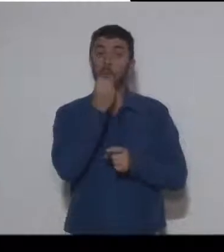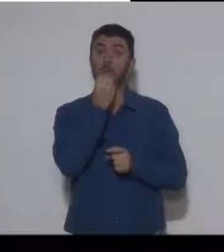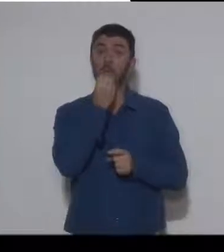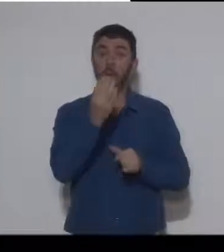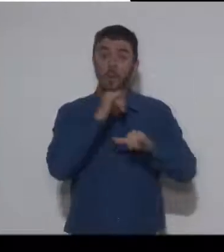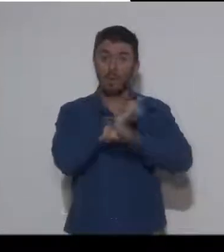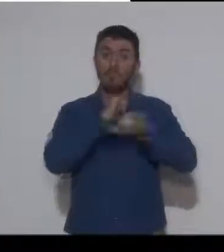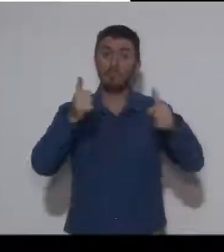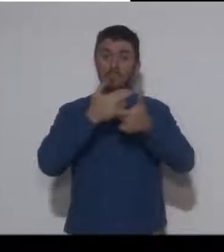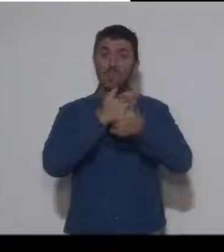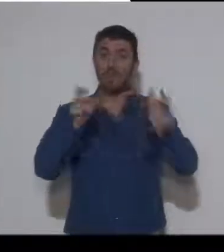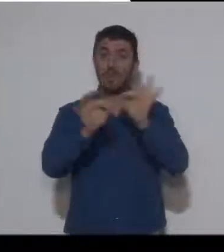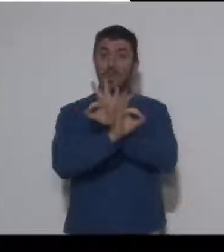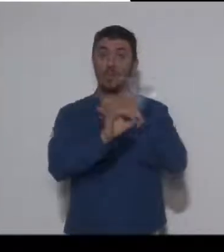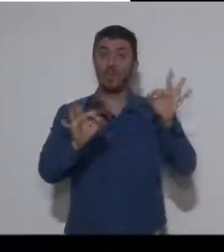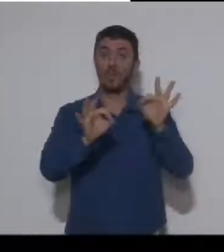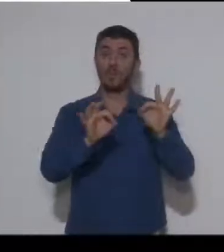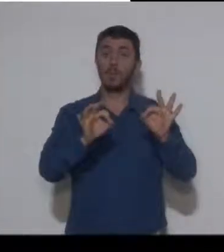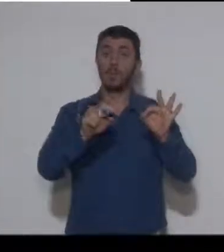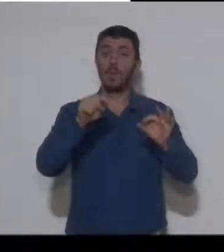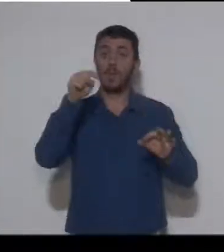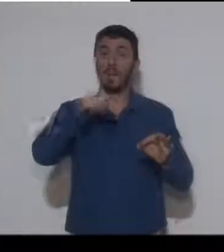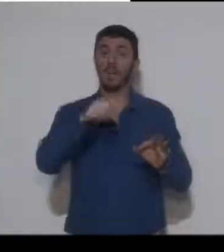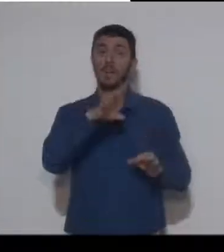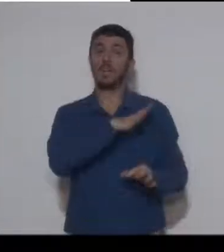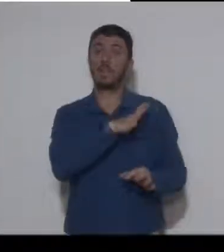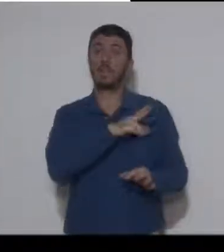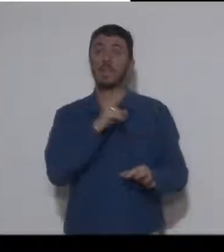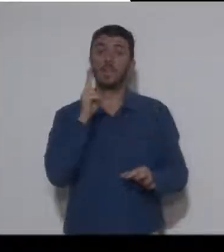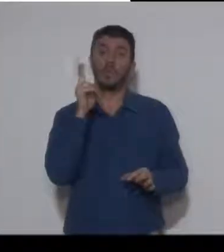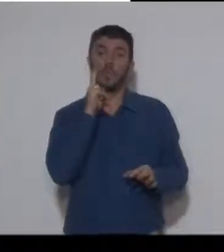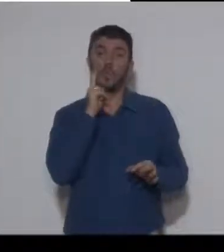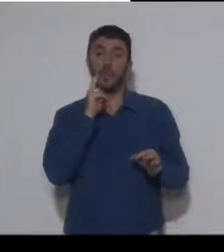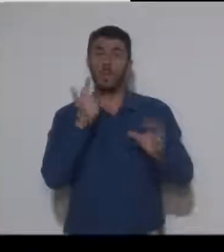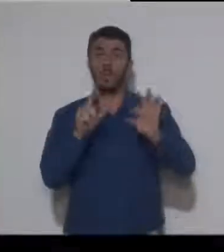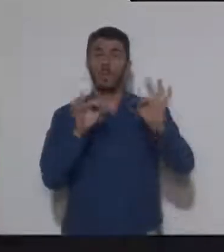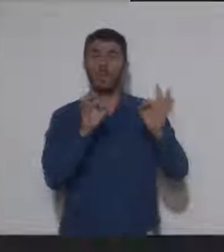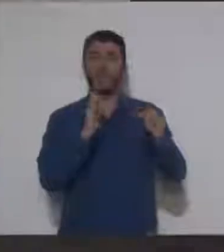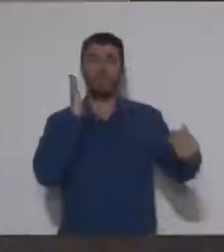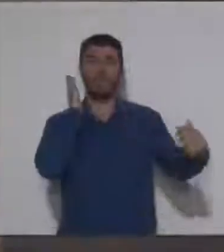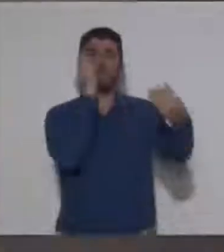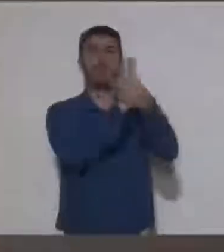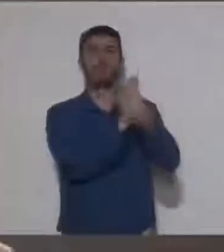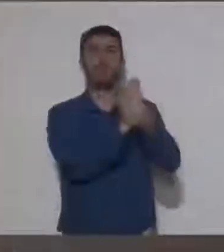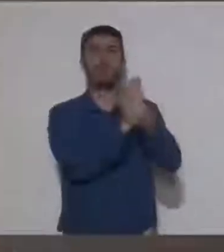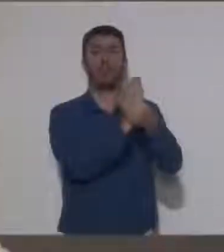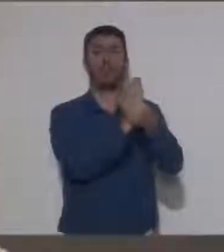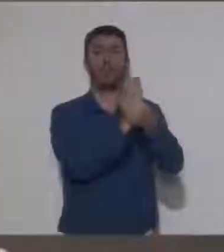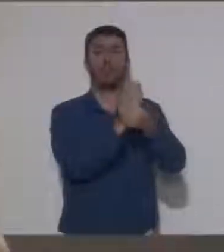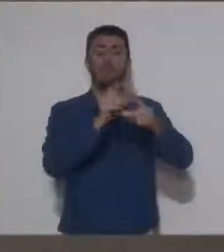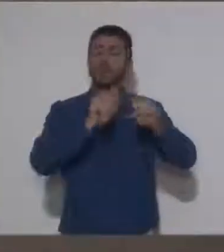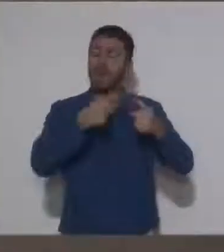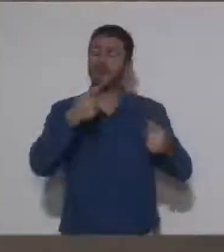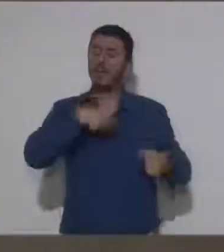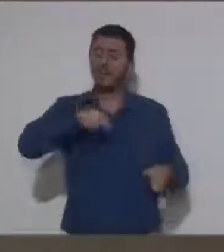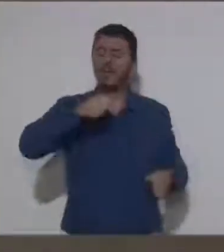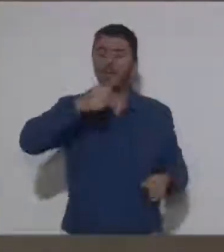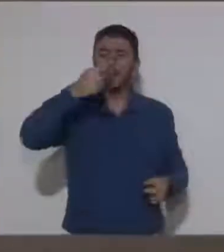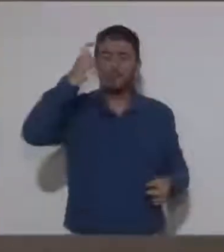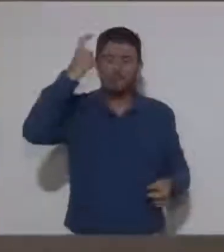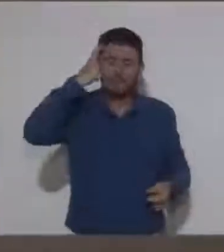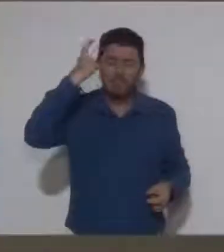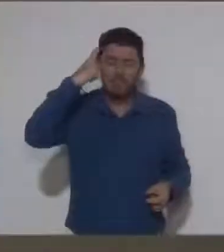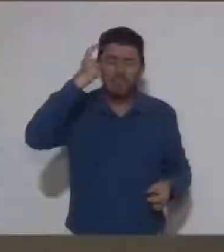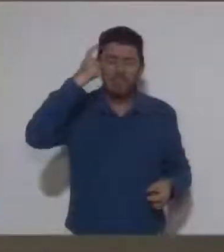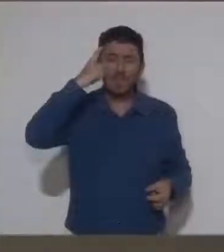Boa não, ótima notícia, não é? Então, o que eu me proponho para a gente pensar é para a gente não se iludir também. Porque o trabalho